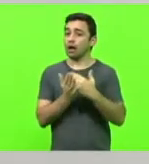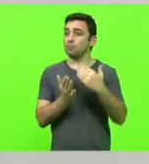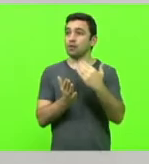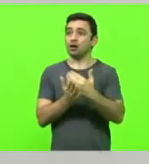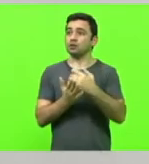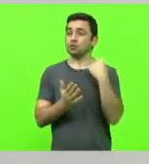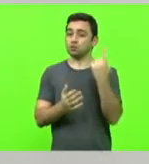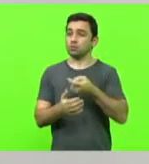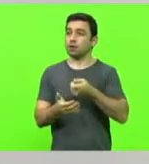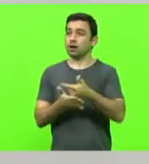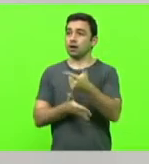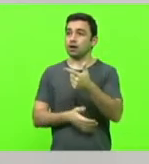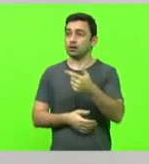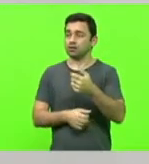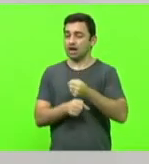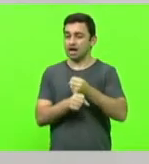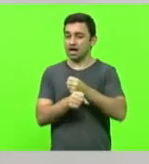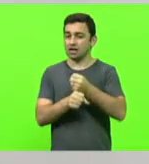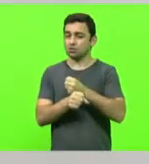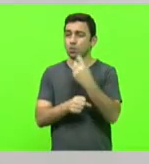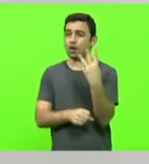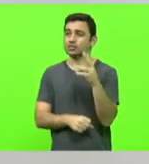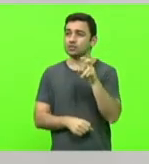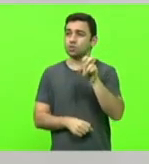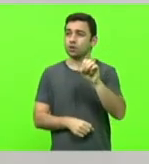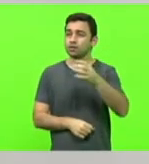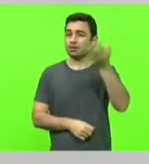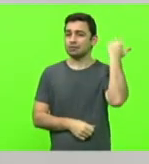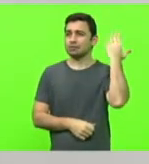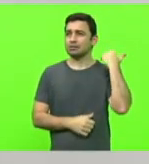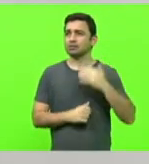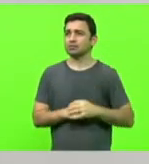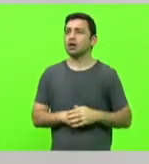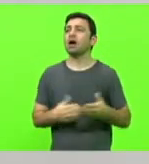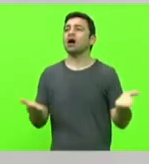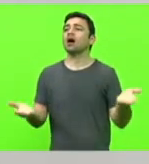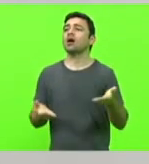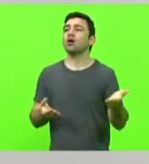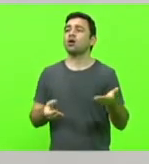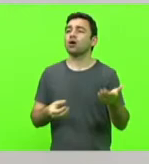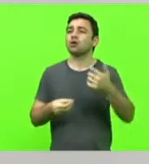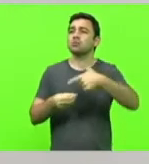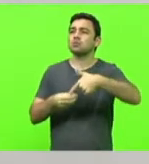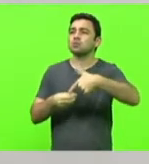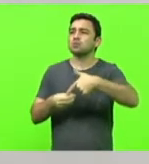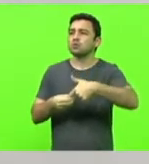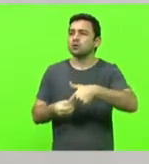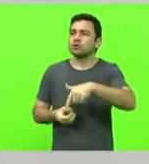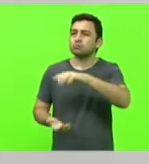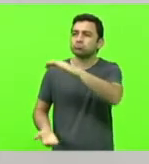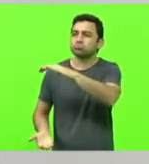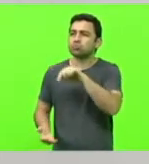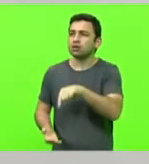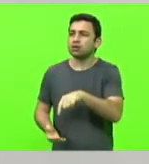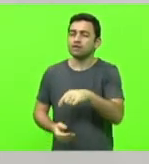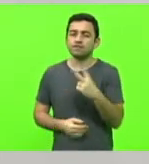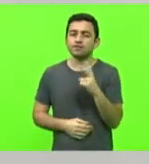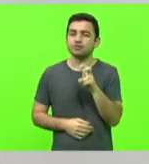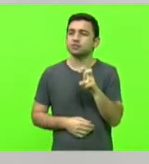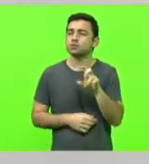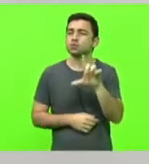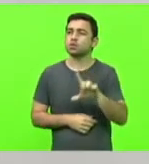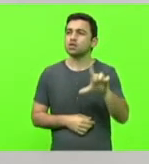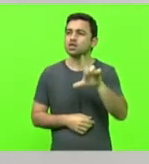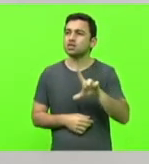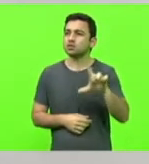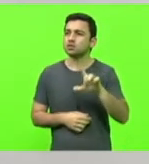aí, 450 anos atrás. Aí pergunta, e esse galãozinho no canto, isso é com 25 litros para cada 100 litros